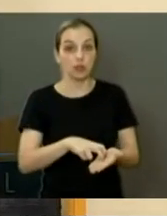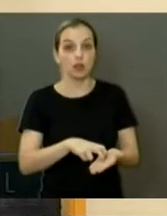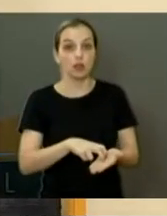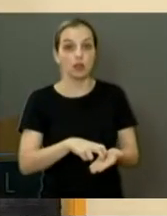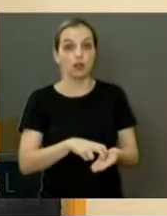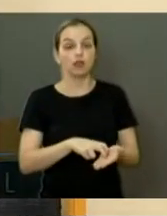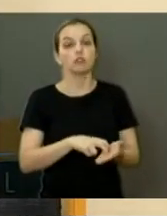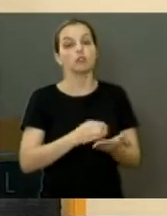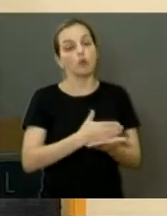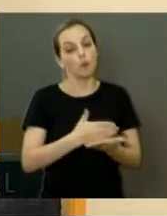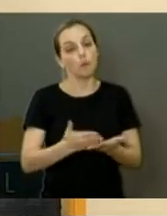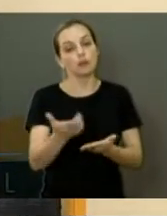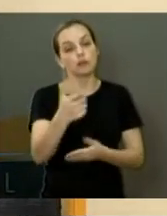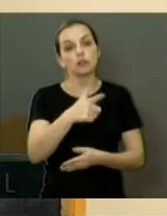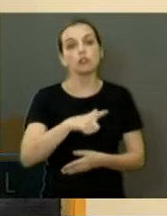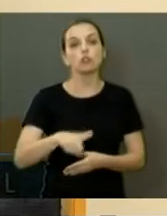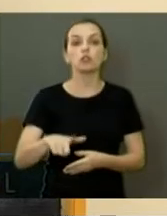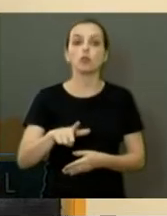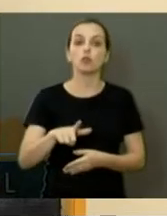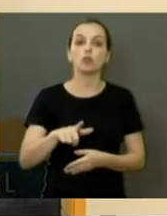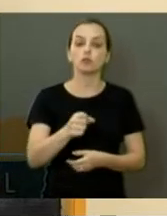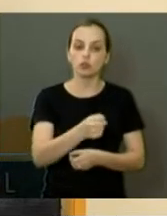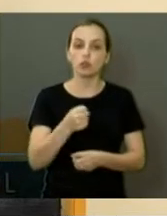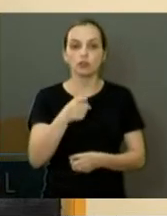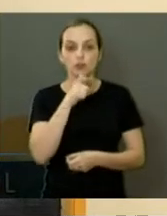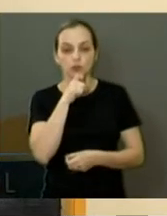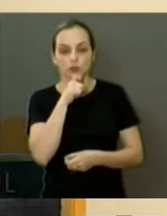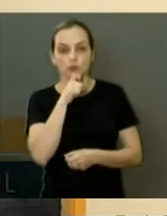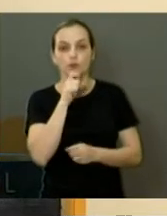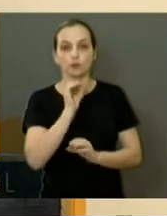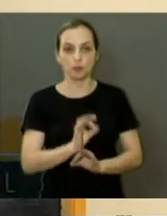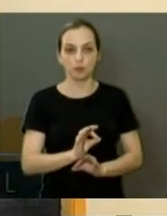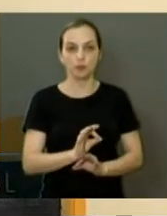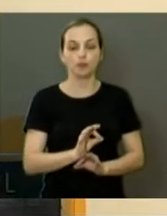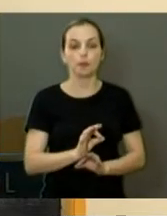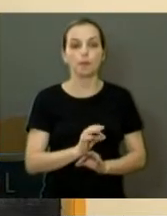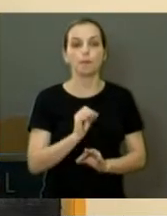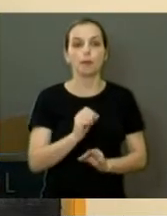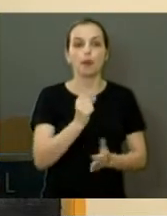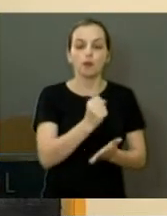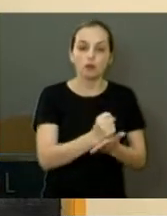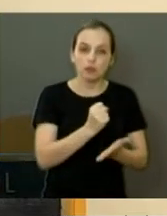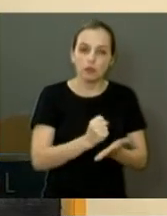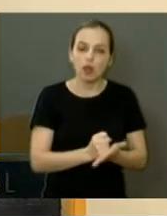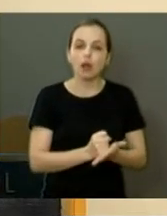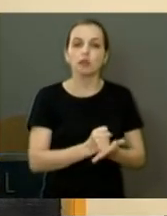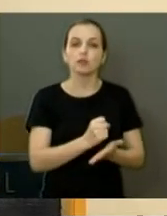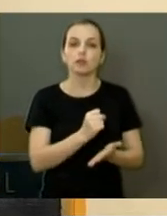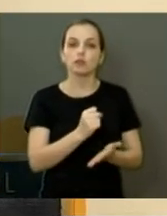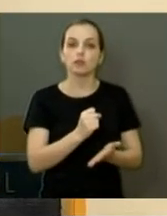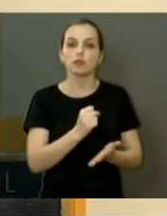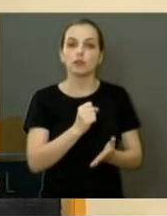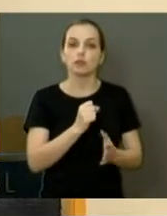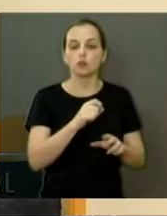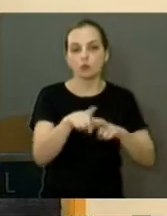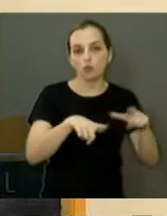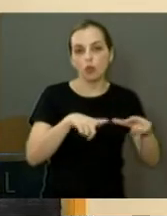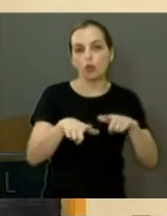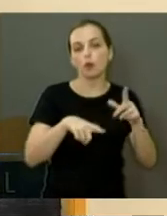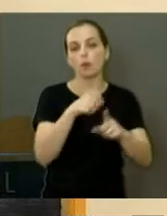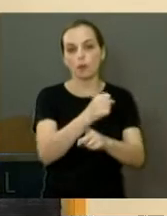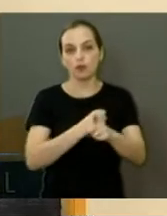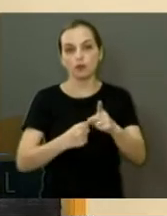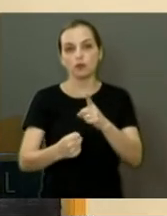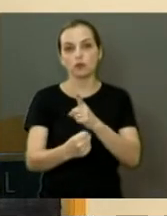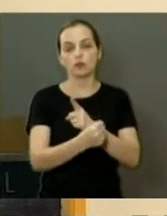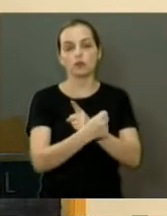horas da manhã de novo e pôr ela para funcionar de novo. Eu falei que ele cadastrasse também, o trabalho social dos porcanes, tem alguma palavra falar